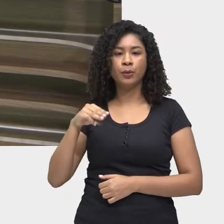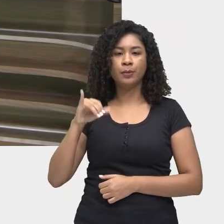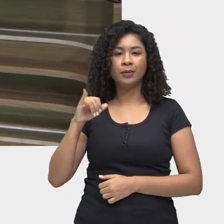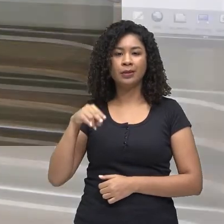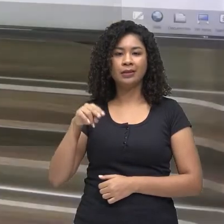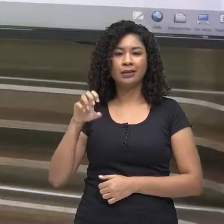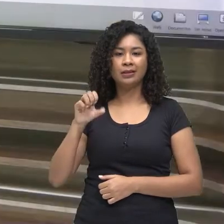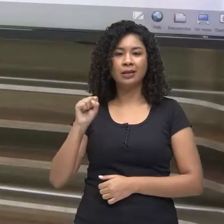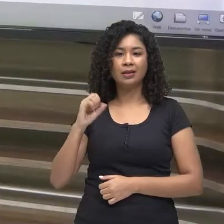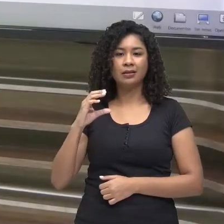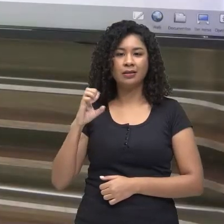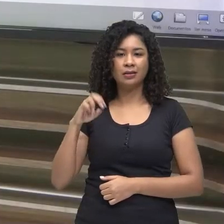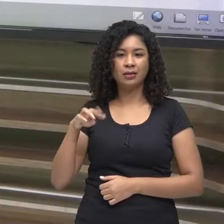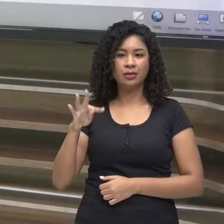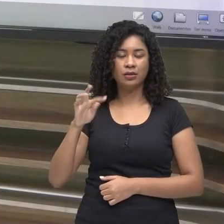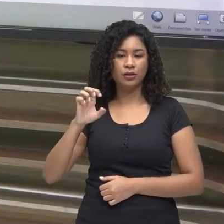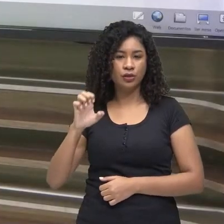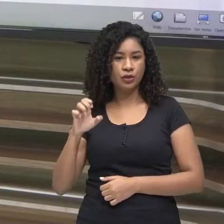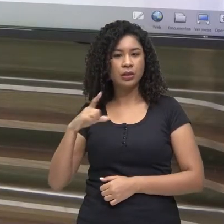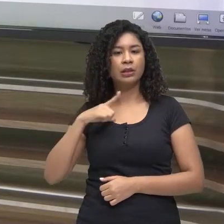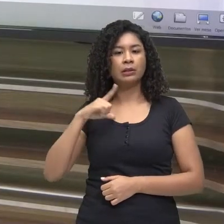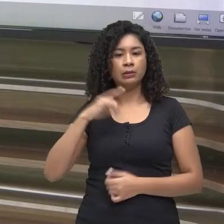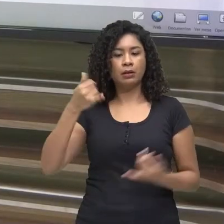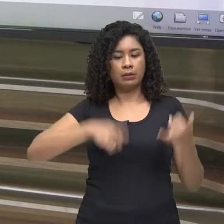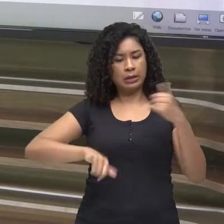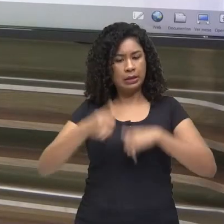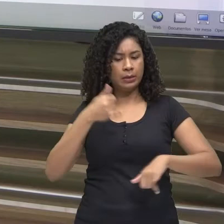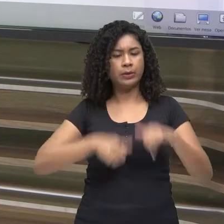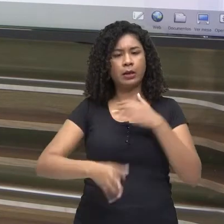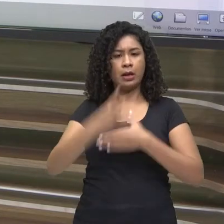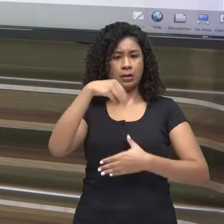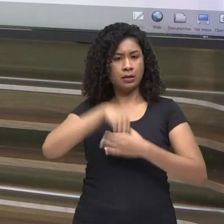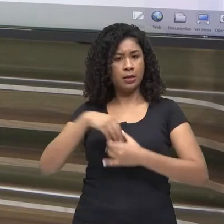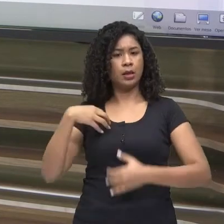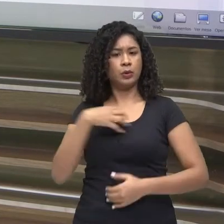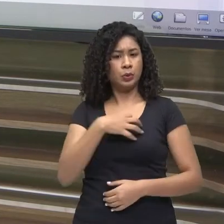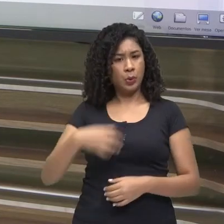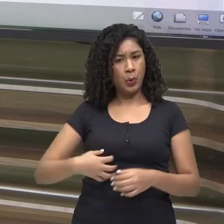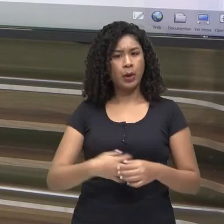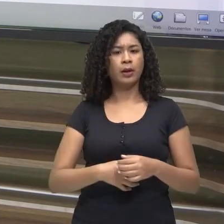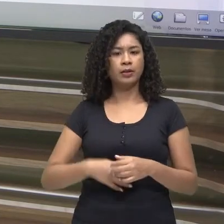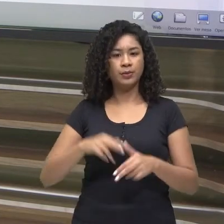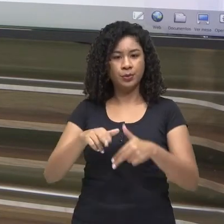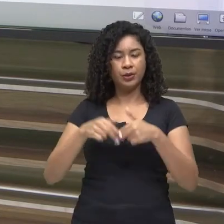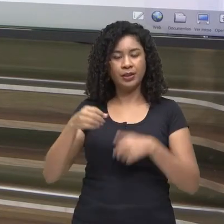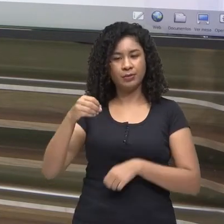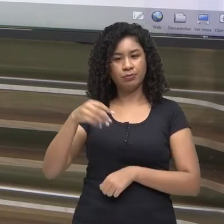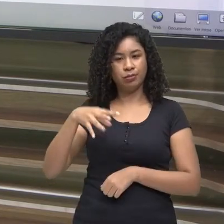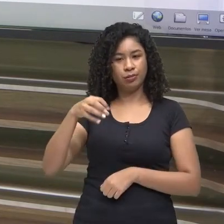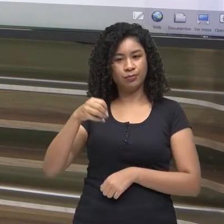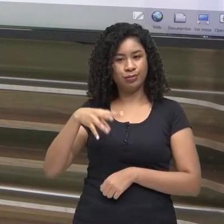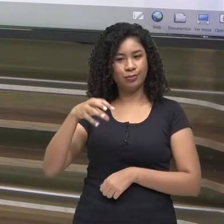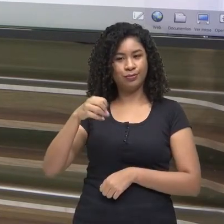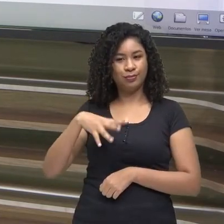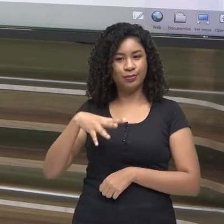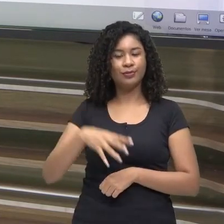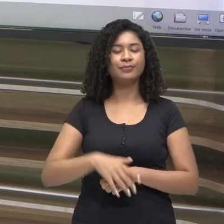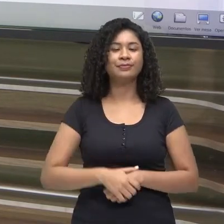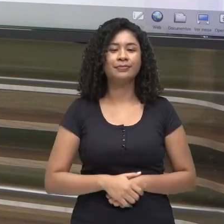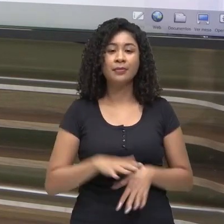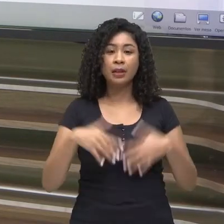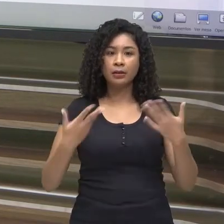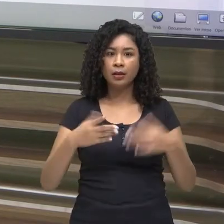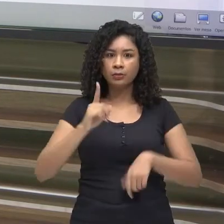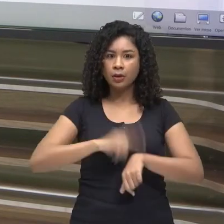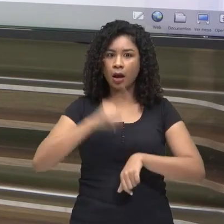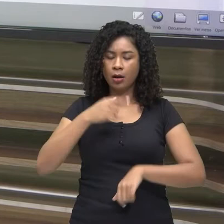emitem luz por meio de reações químicas que ocorrem dentro deles, certo? Então, quando ele libera